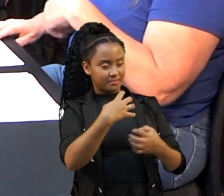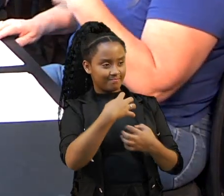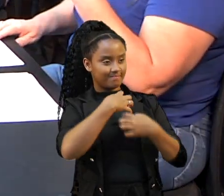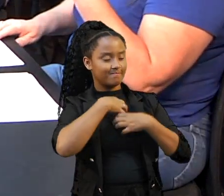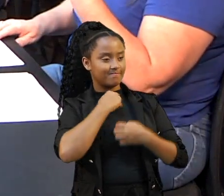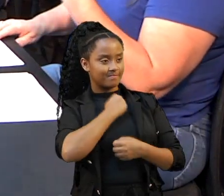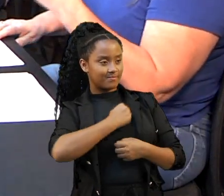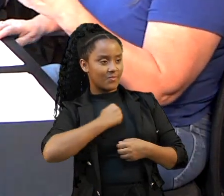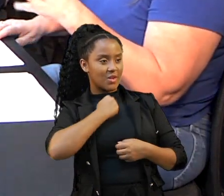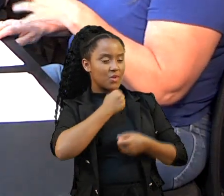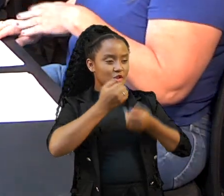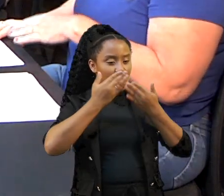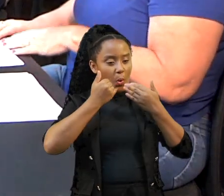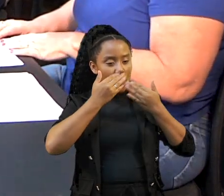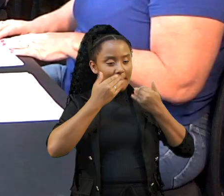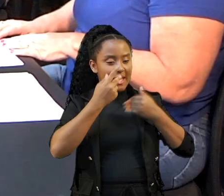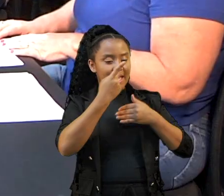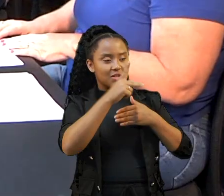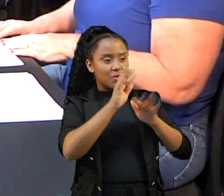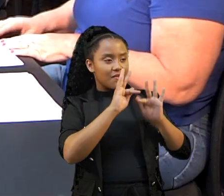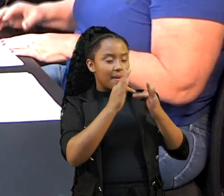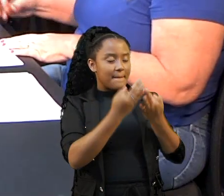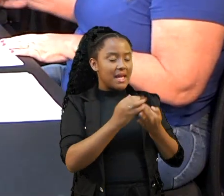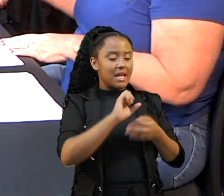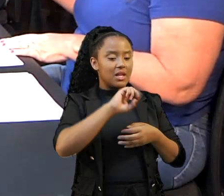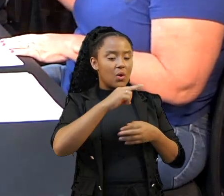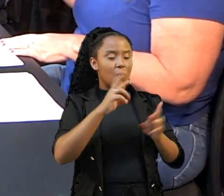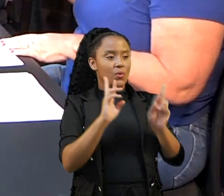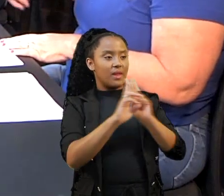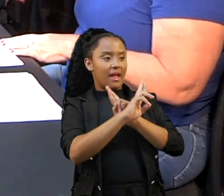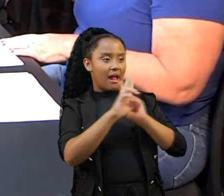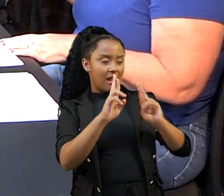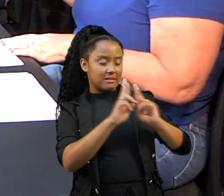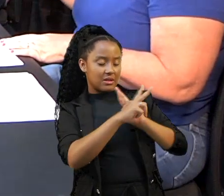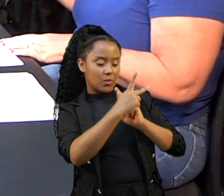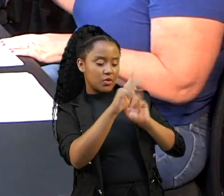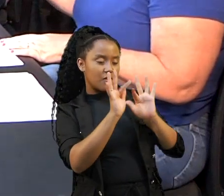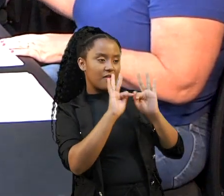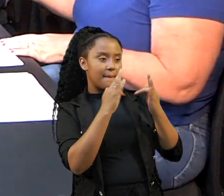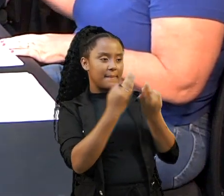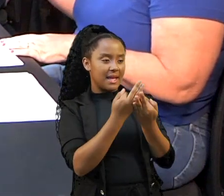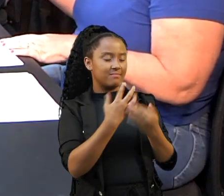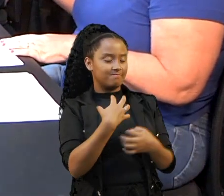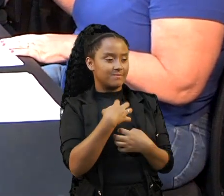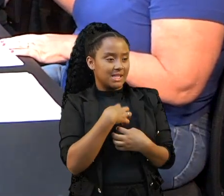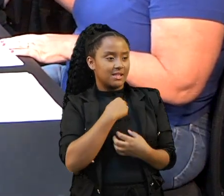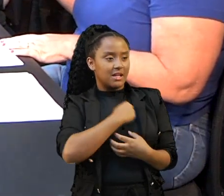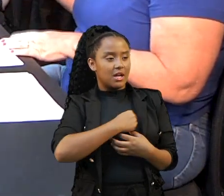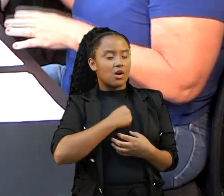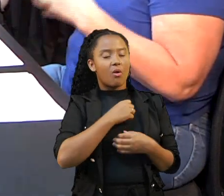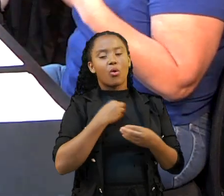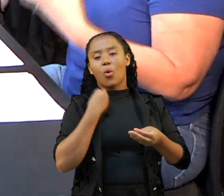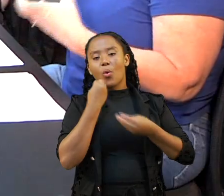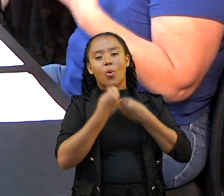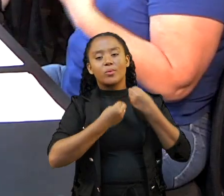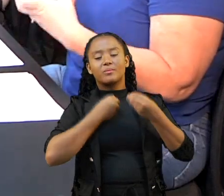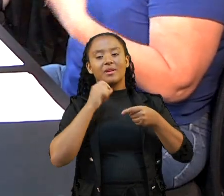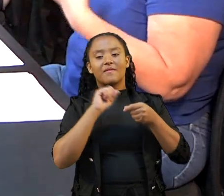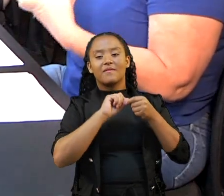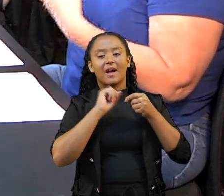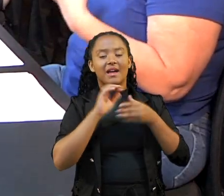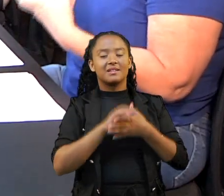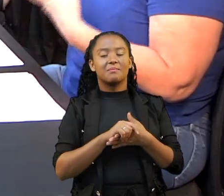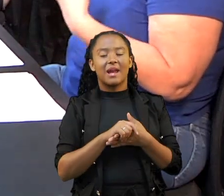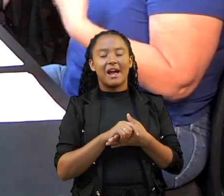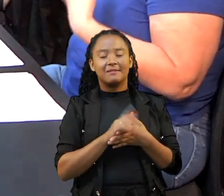por exemplo, da culinária, né, da própria relação com seus familiares? Como fazer para